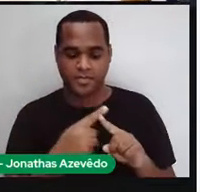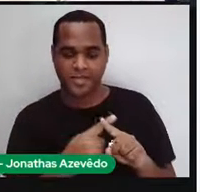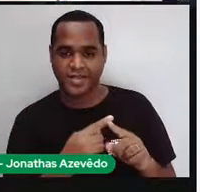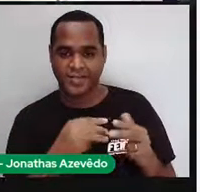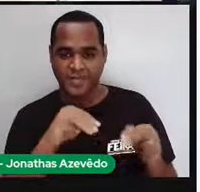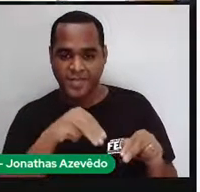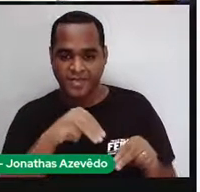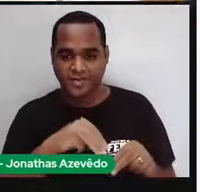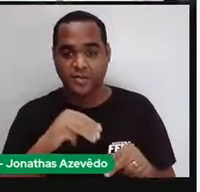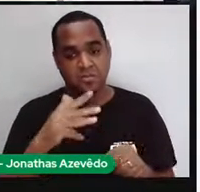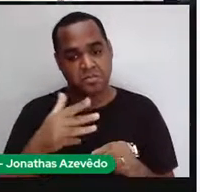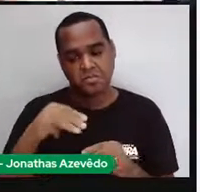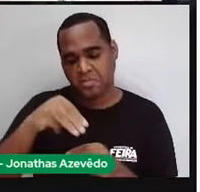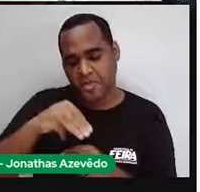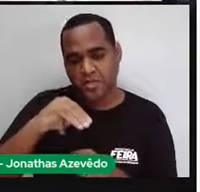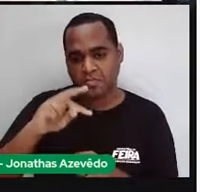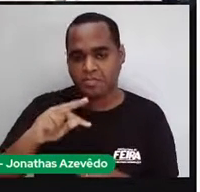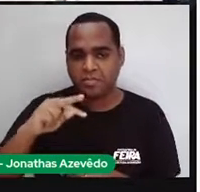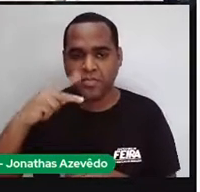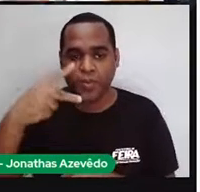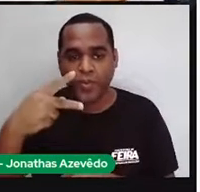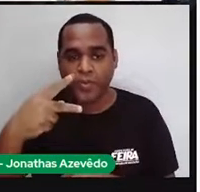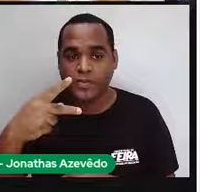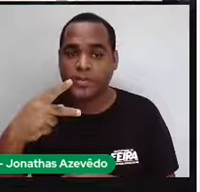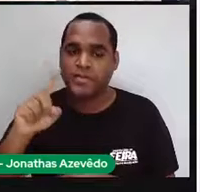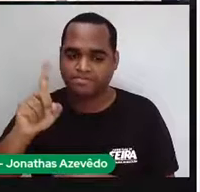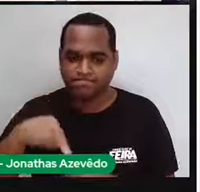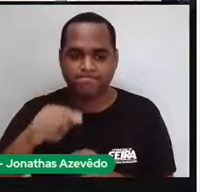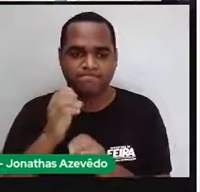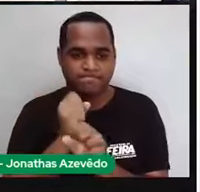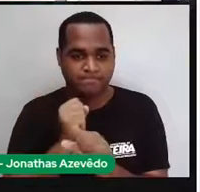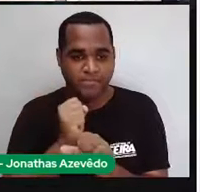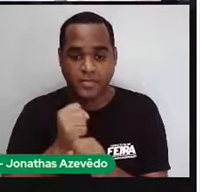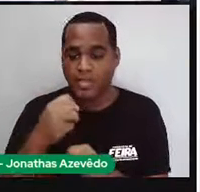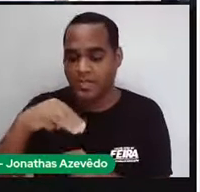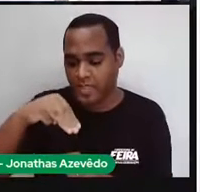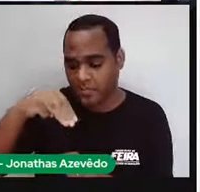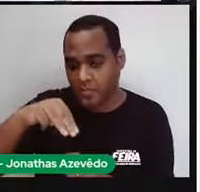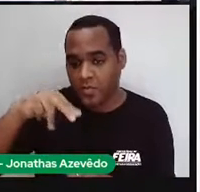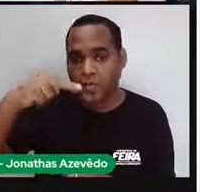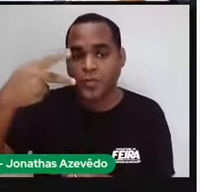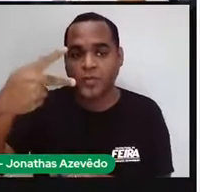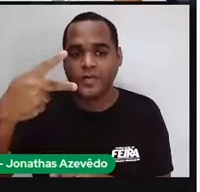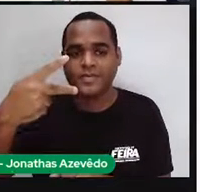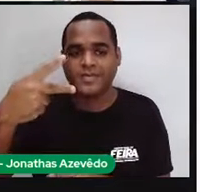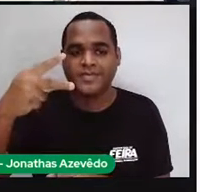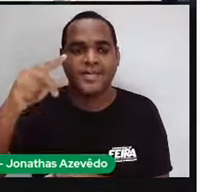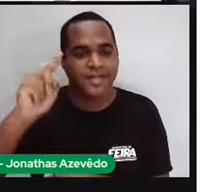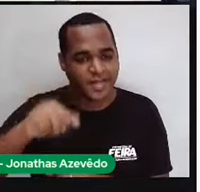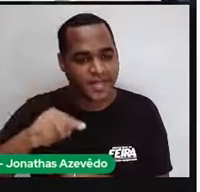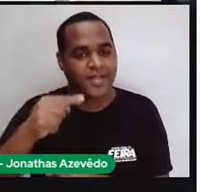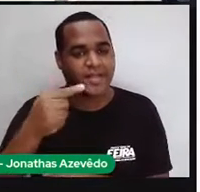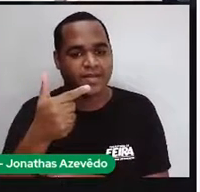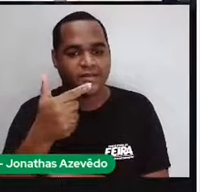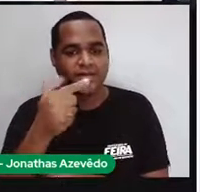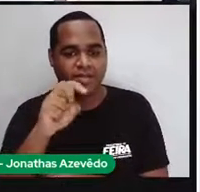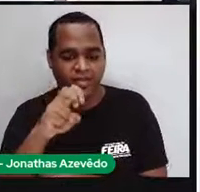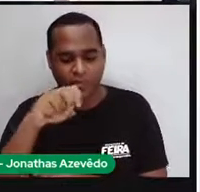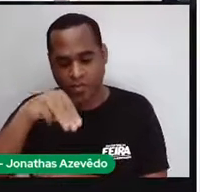elevado a 2 uma coisa às vezes ela mesma ela elevado a 2 então a área desse terreno é